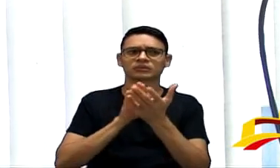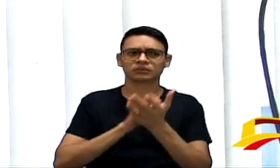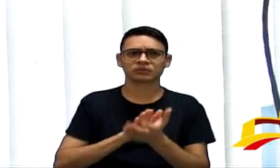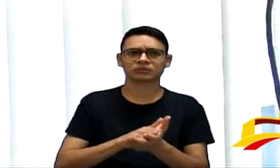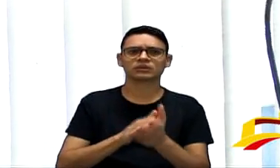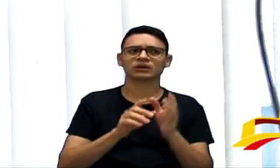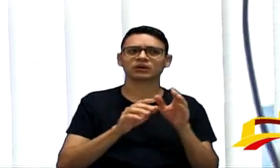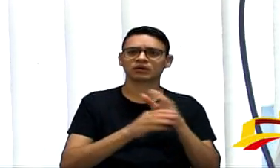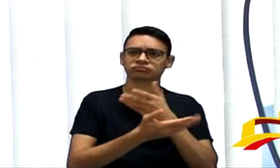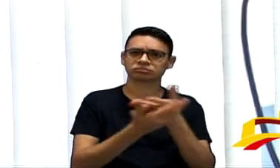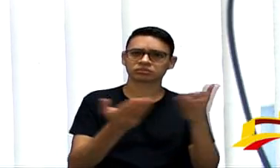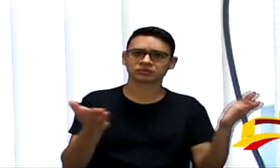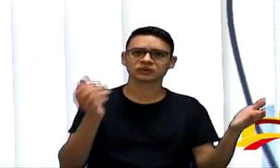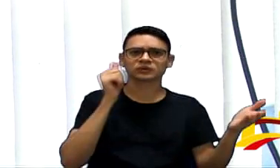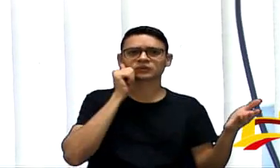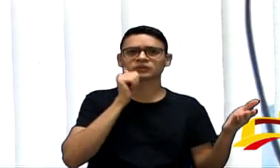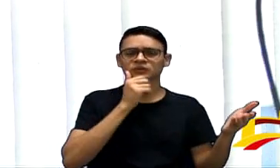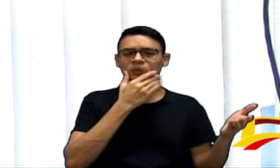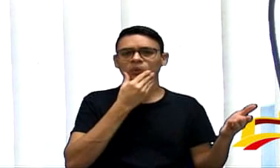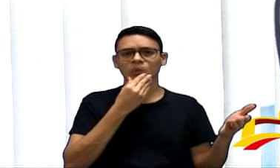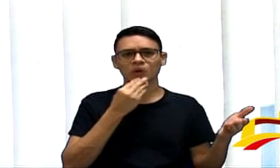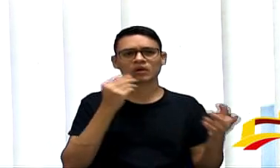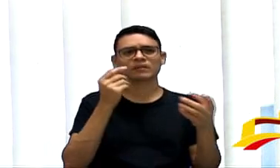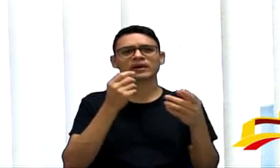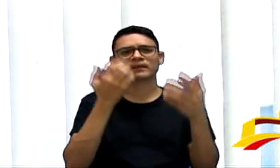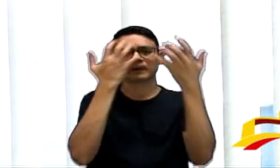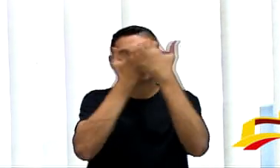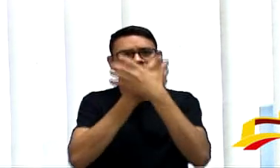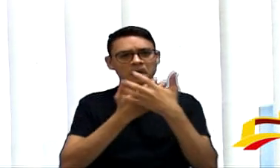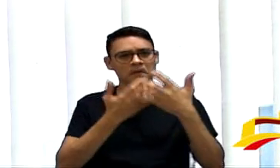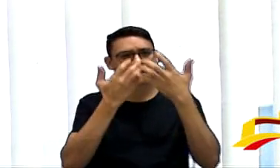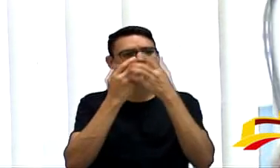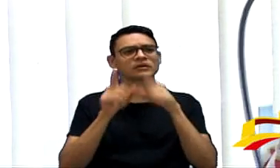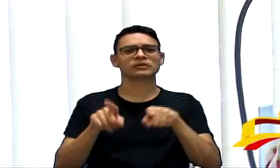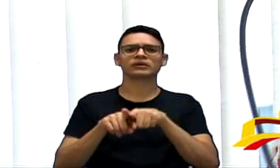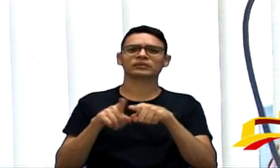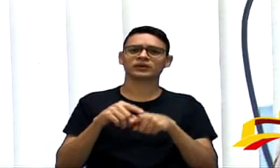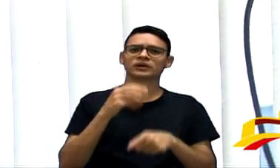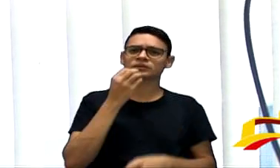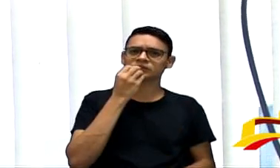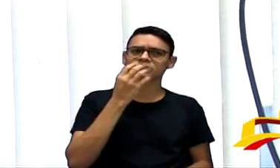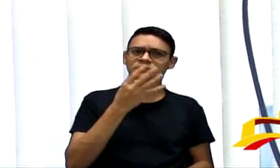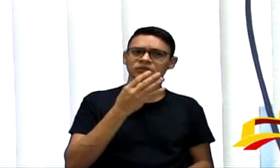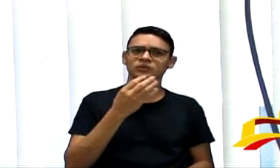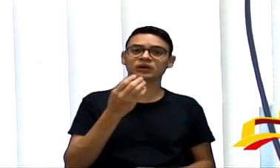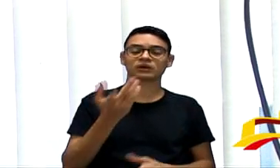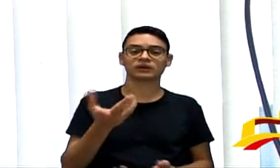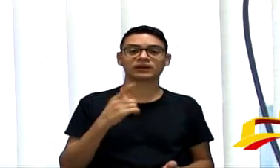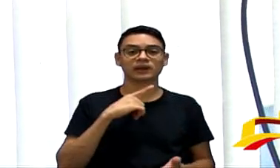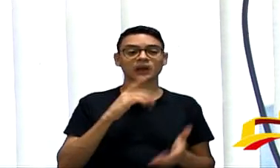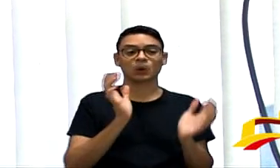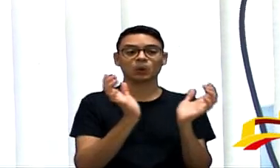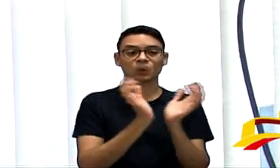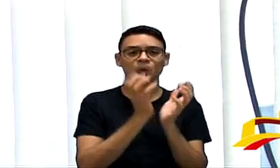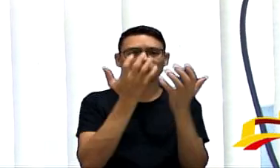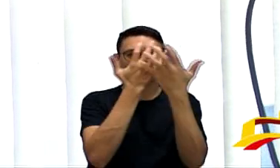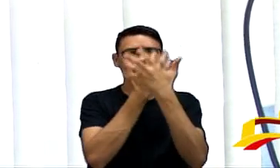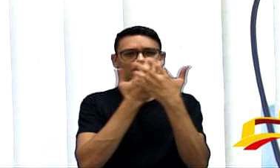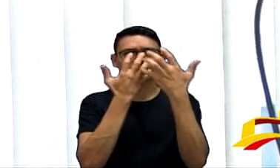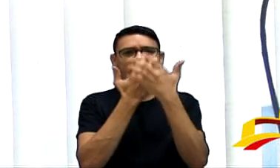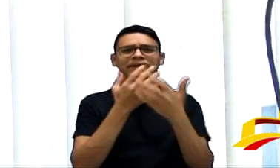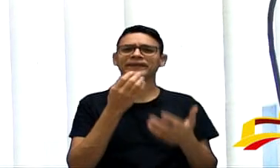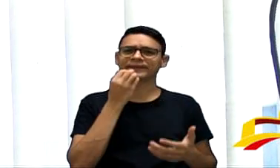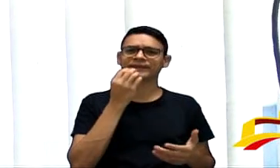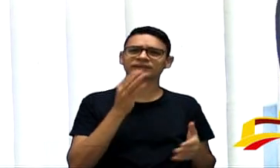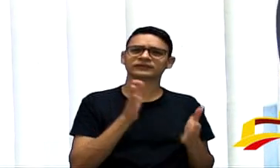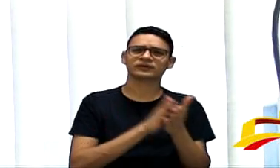congratulações, né? As cantoras e cantores da cidade que participaram do evento, das bandas. E acredito que isso fica aí